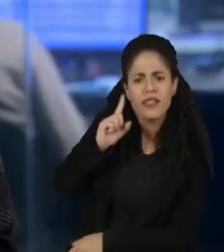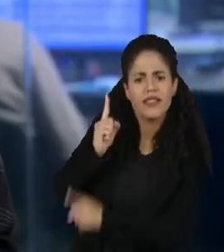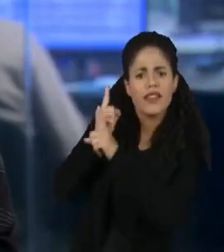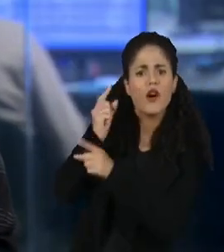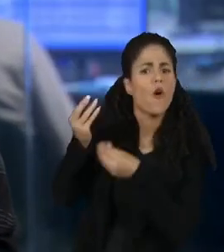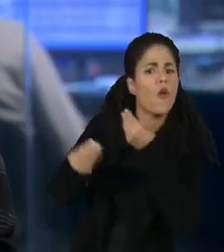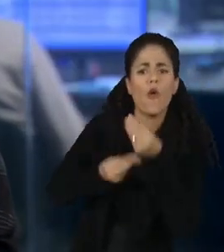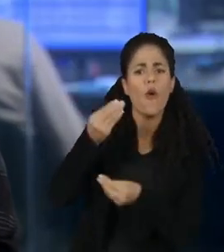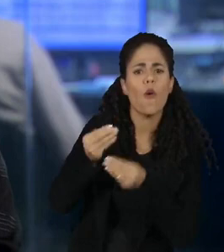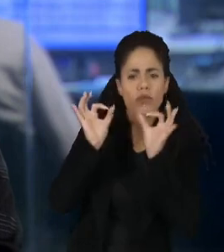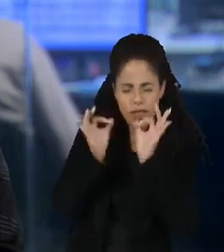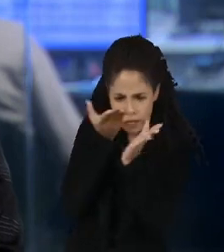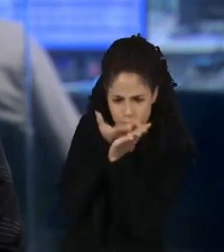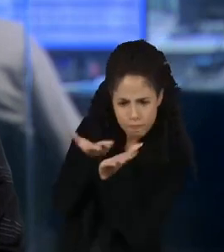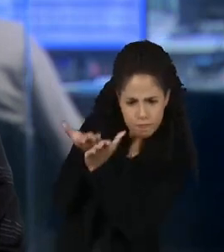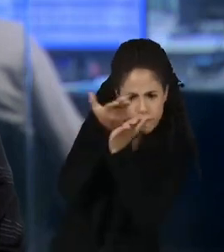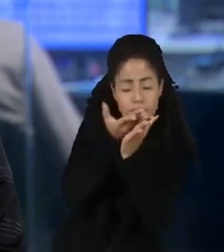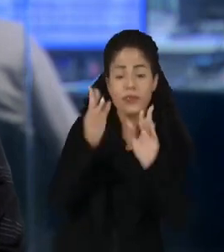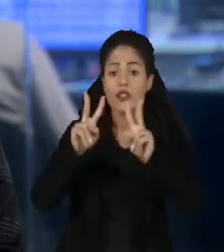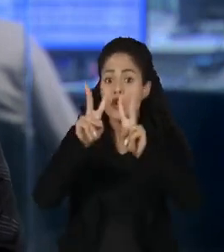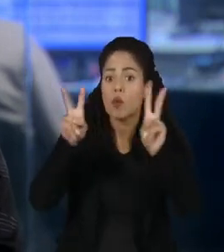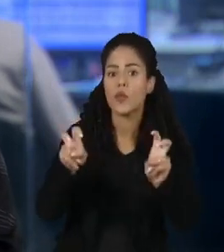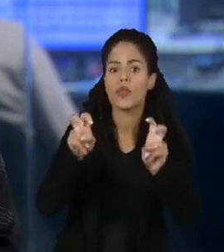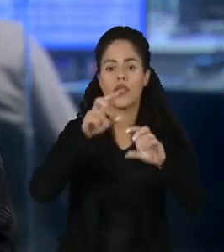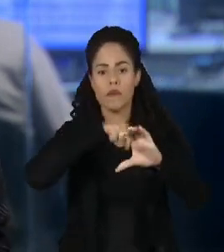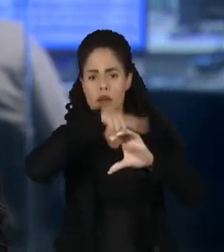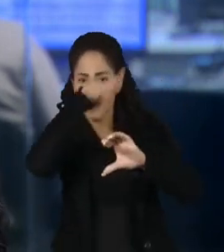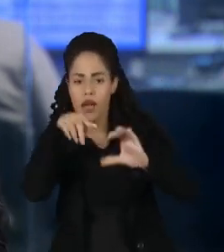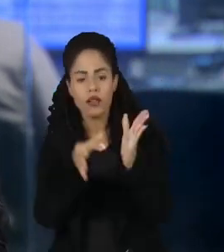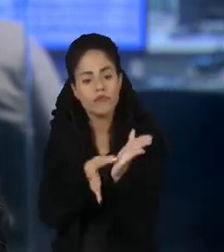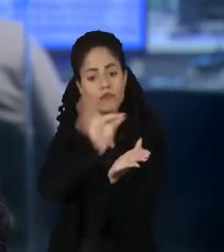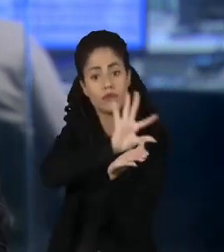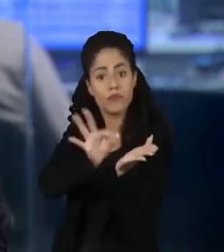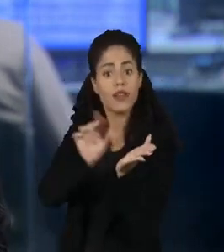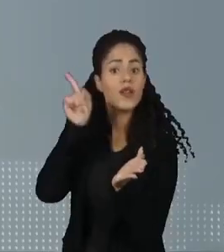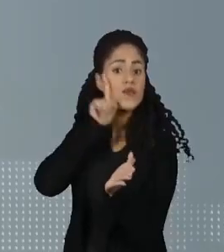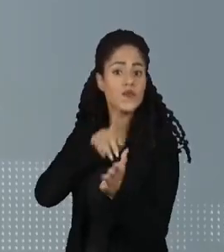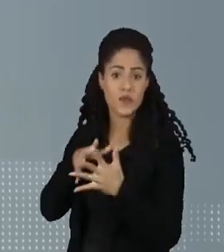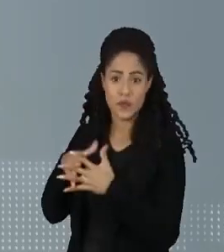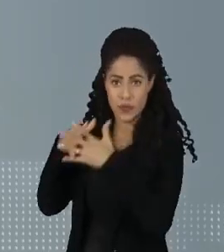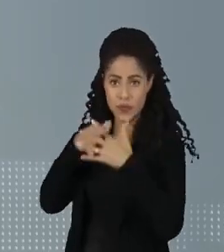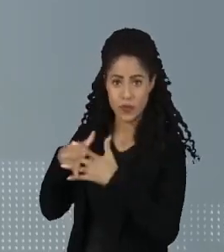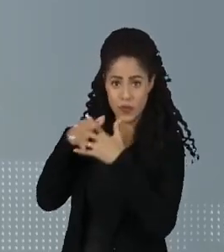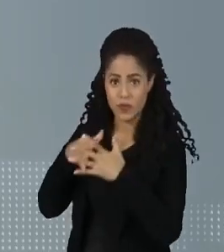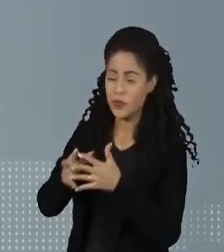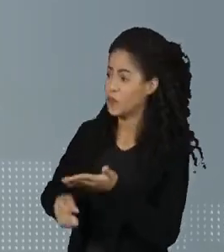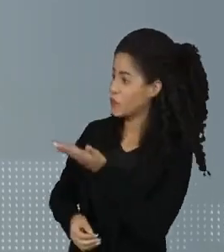no mais abrangente estudo sobre o tema publicado numa revista científica americana.